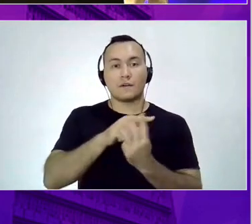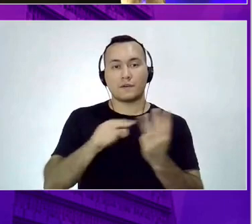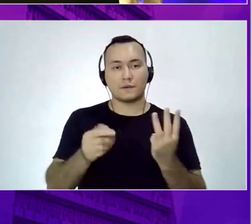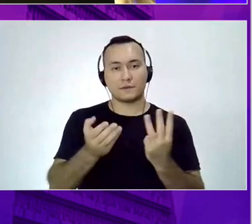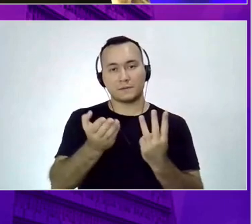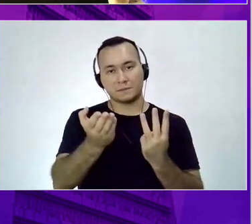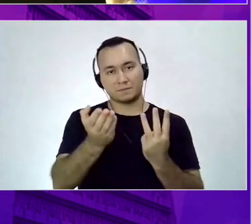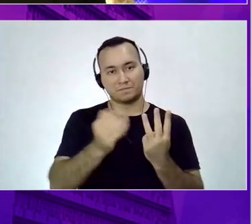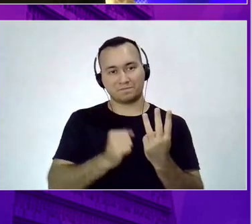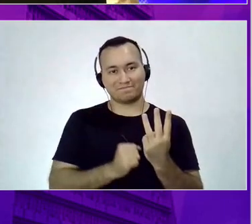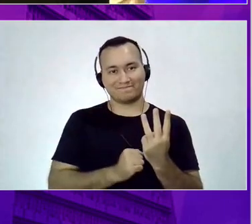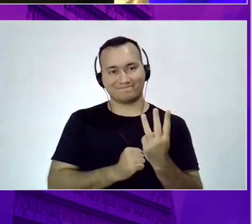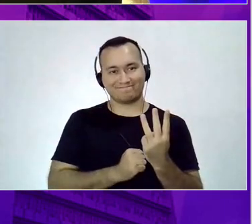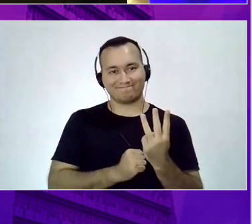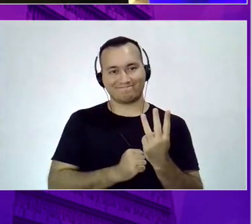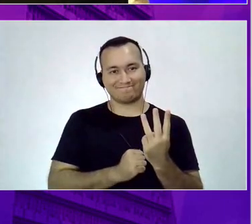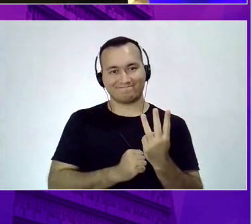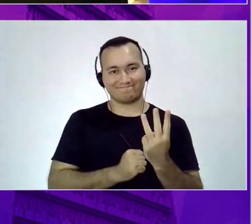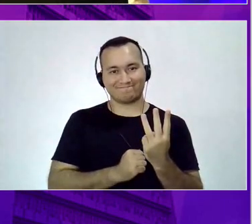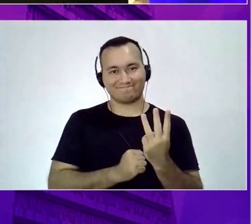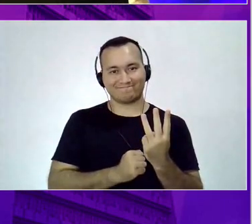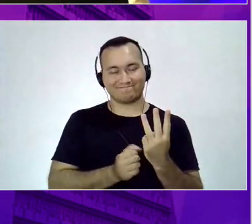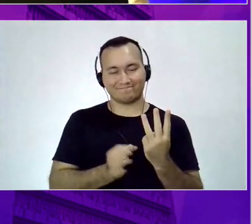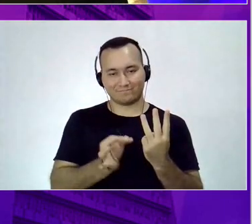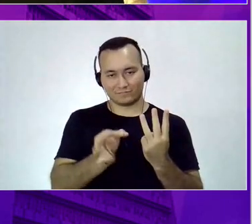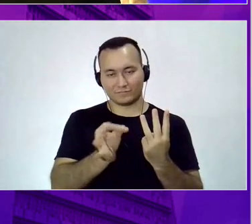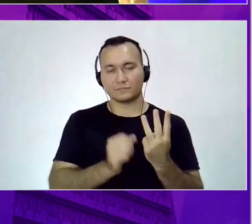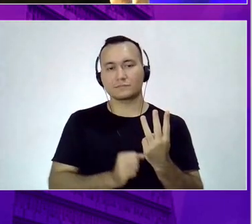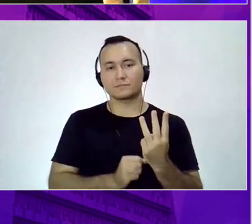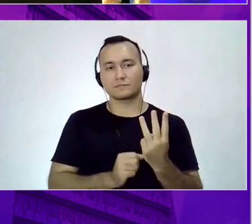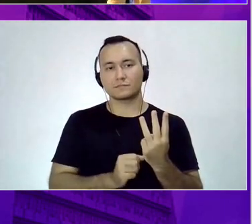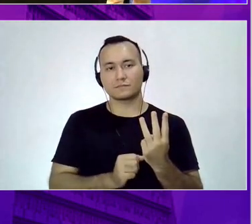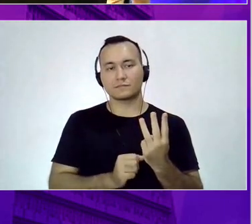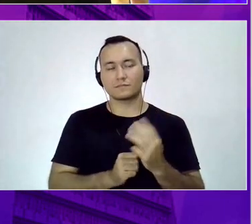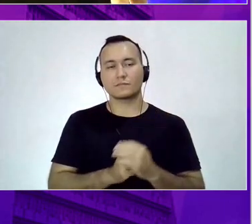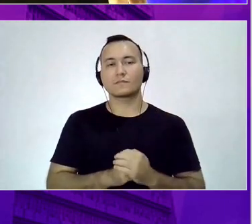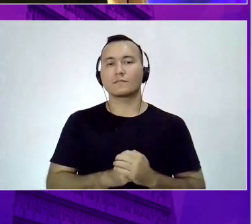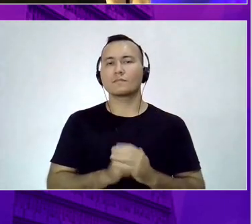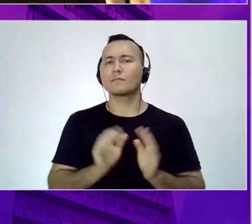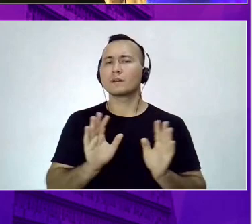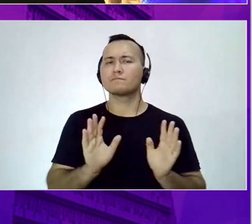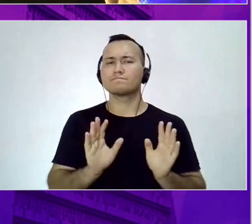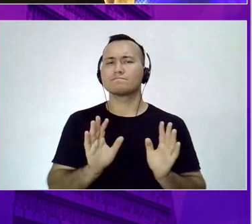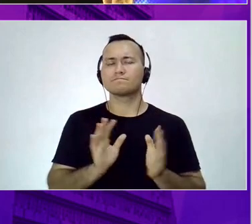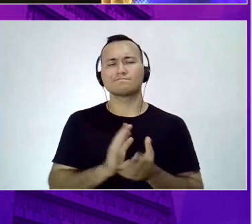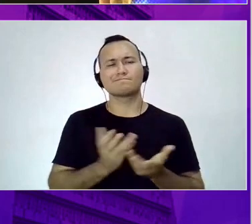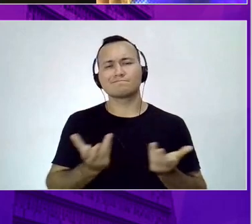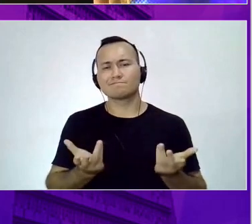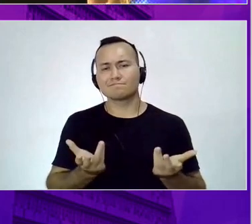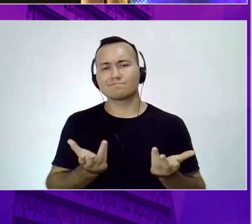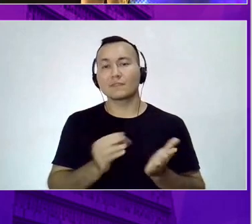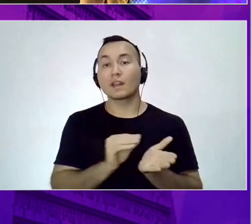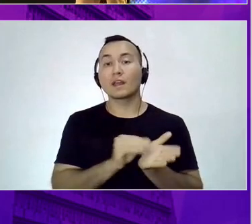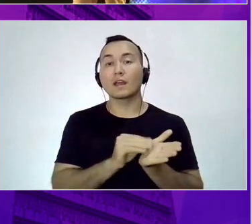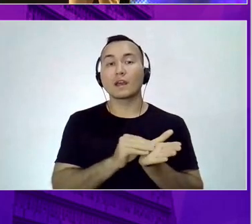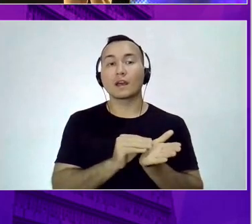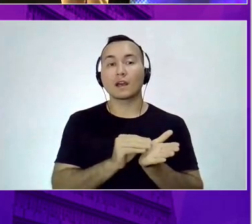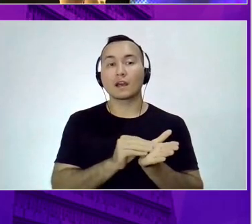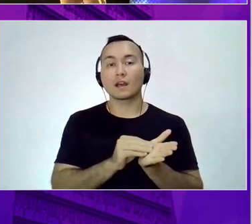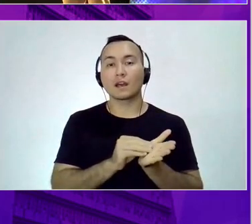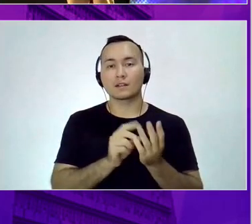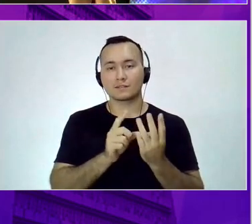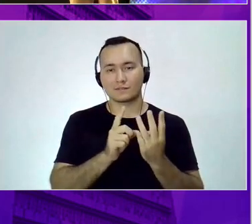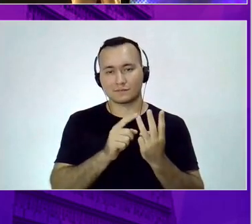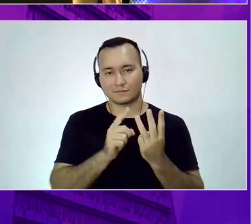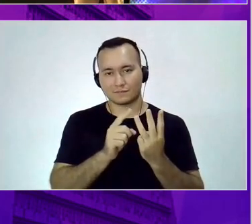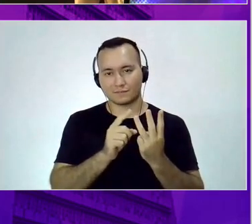Mas, para encaminhar aí para a conversa final, a gente percebeu que a gente precisava olhar para as pessoas.